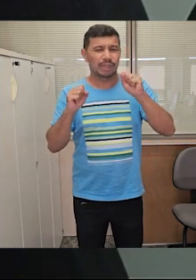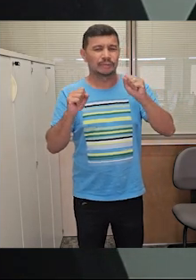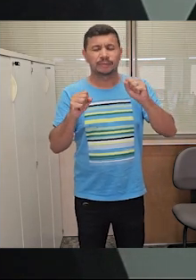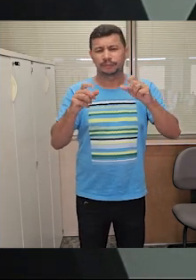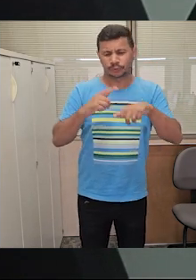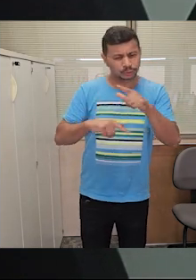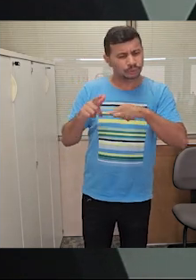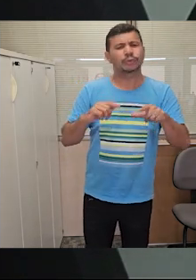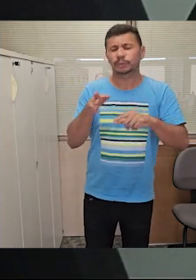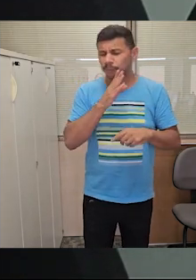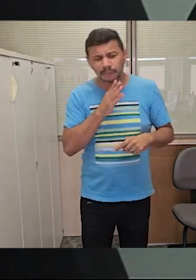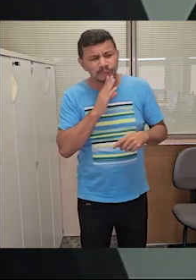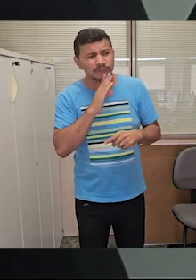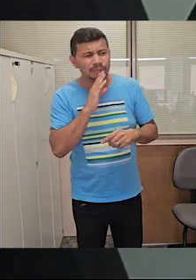né?